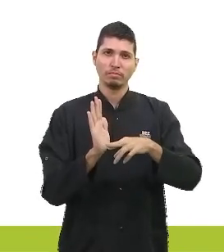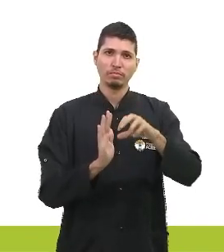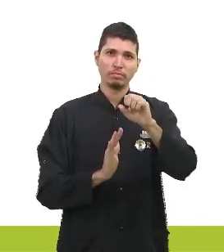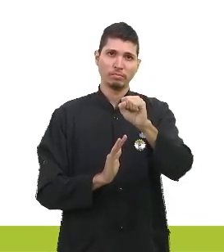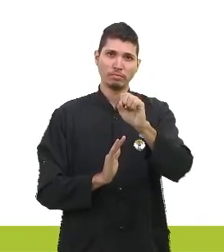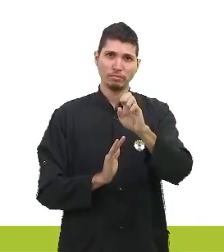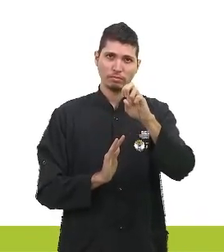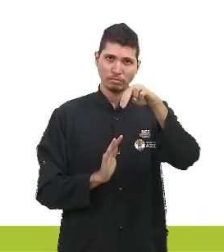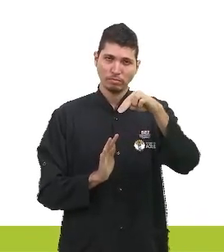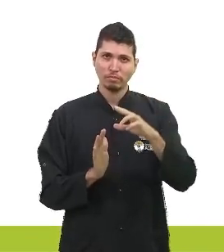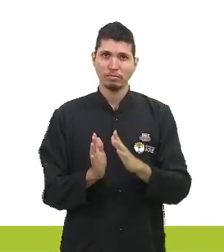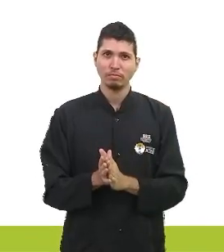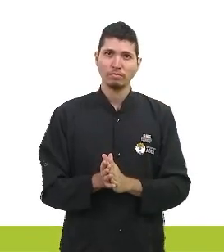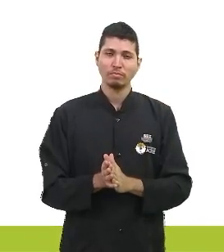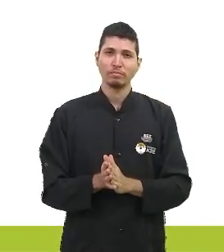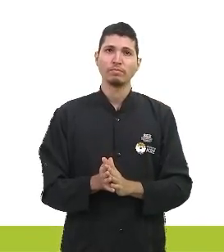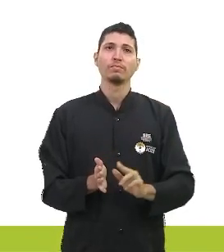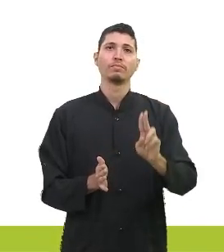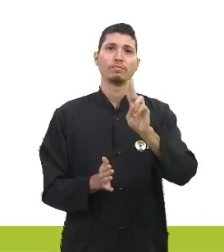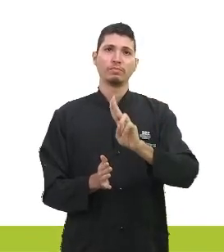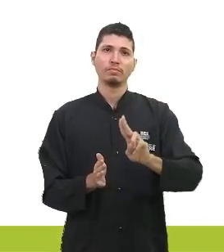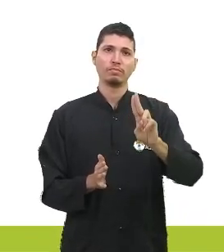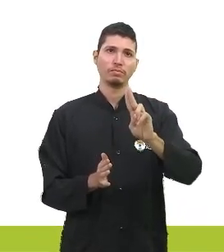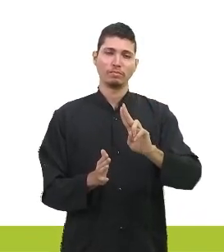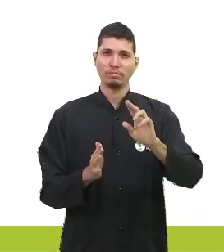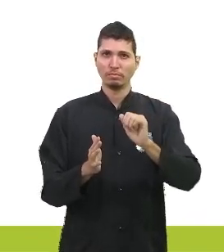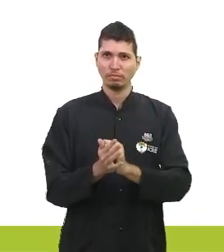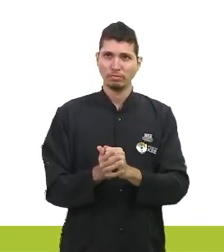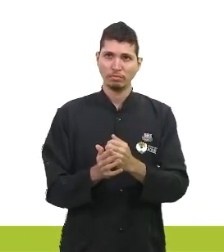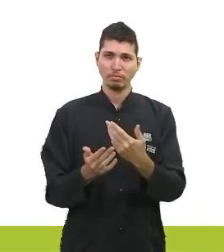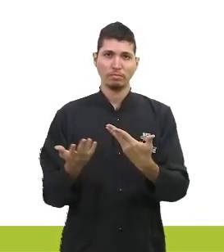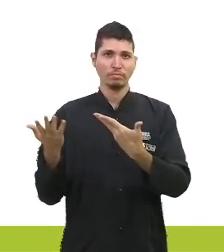permitir usar essas igualdades para determinar um desses elementos.